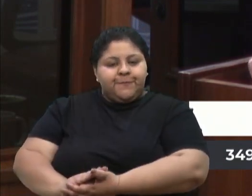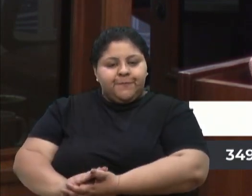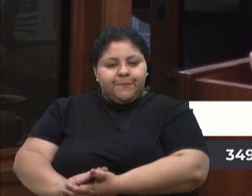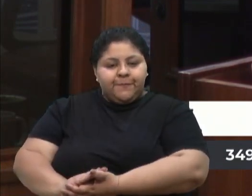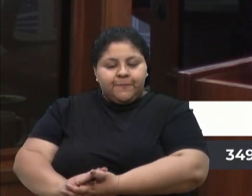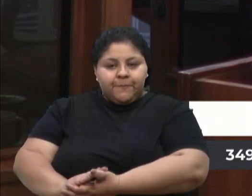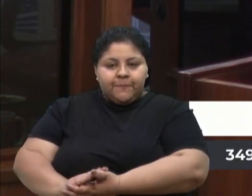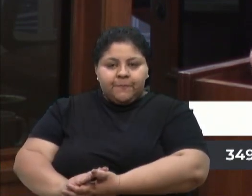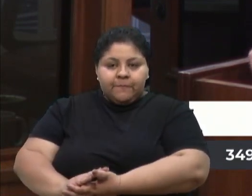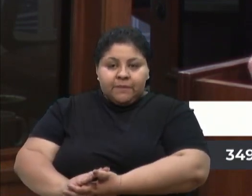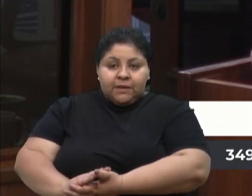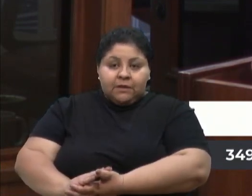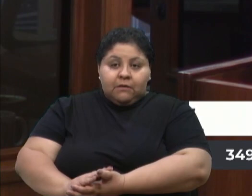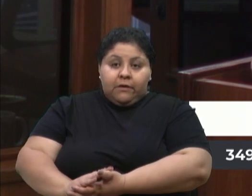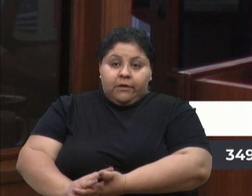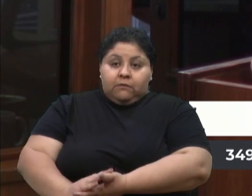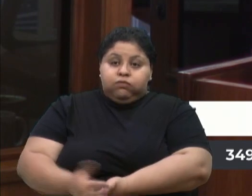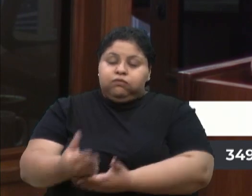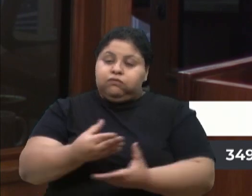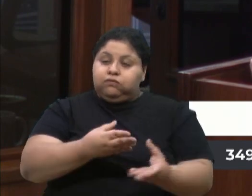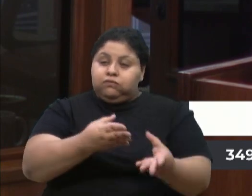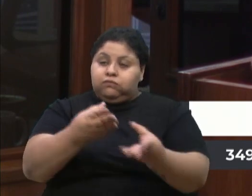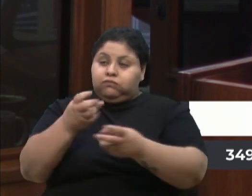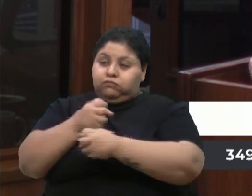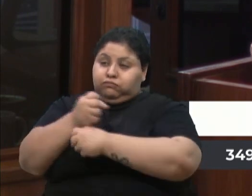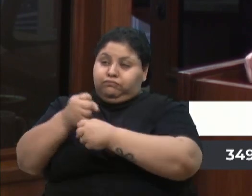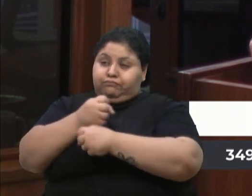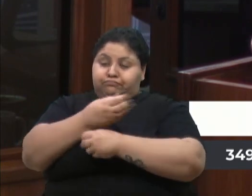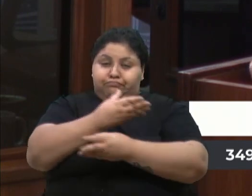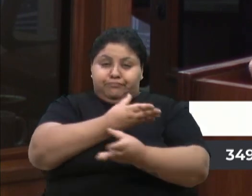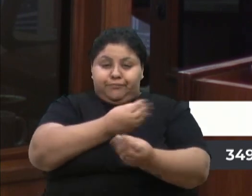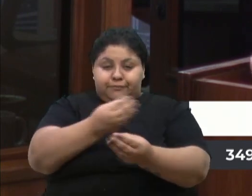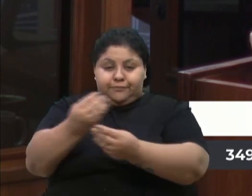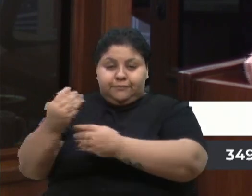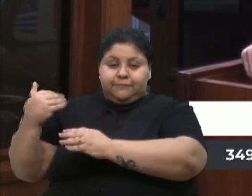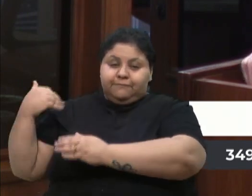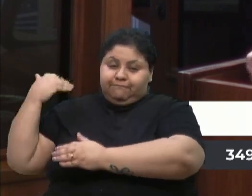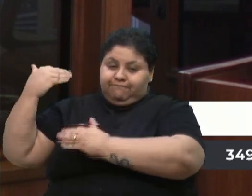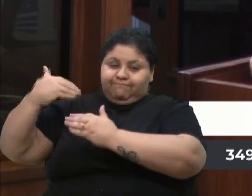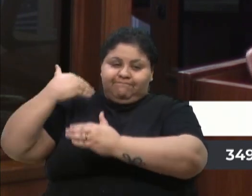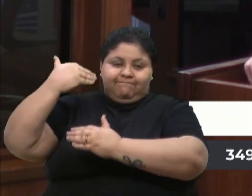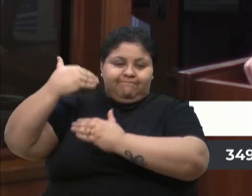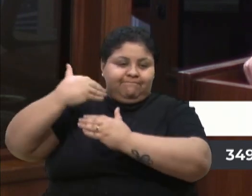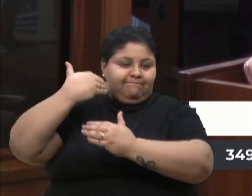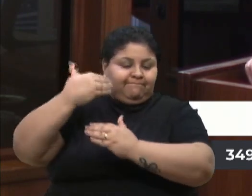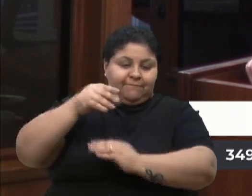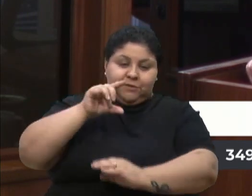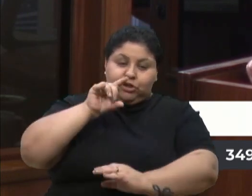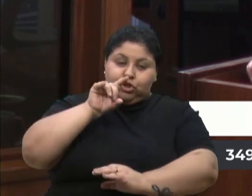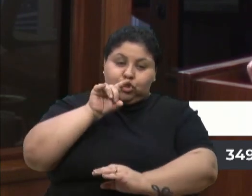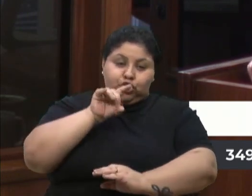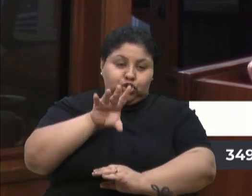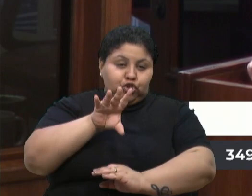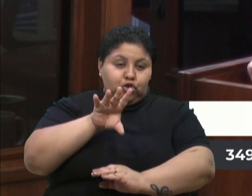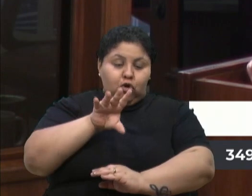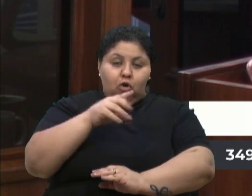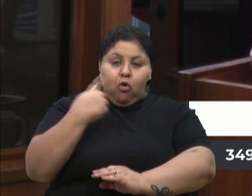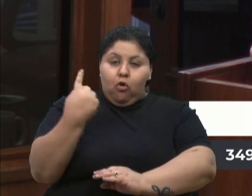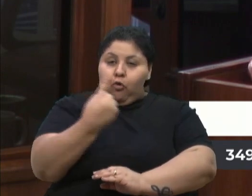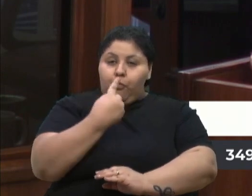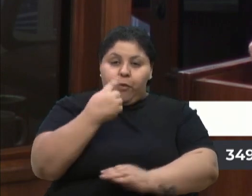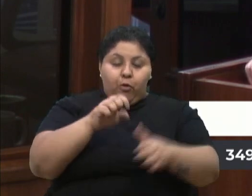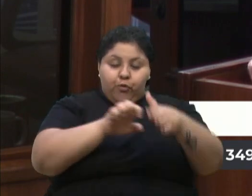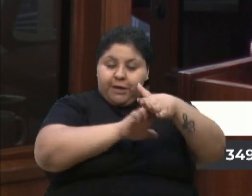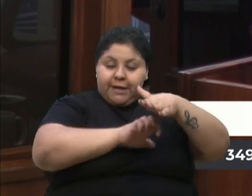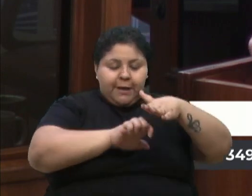São décadas da população de Caxias com monopólio nessa cidade. Não é